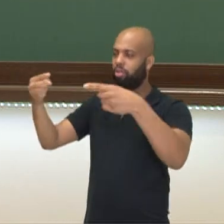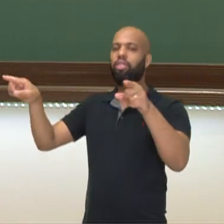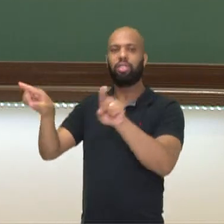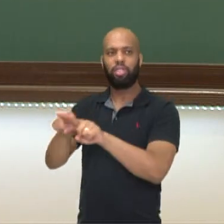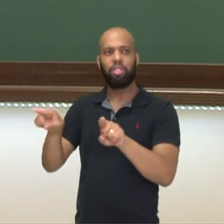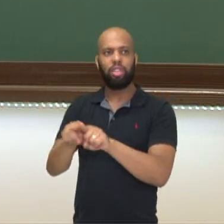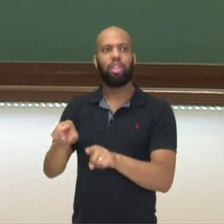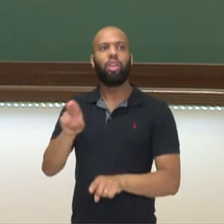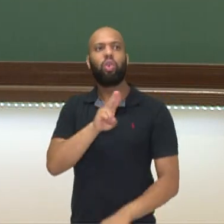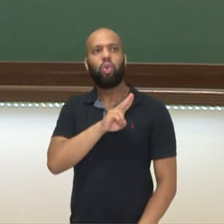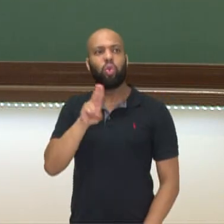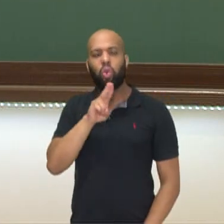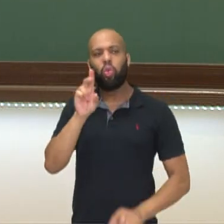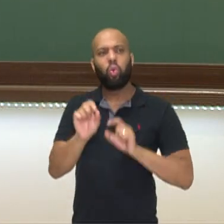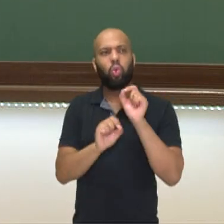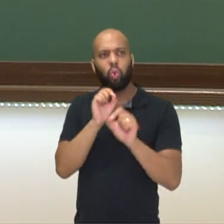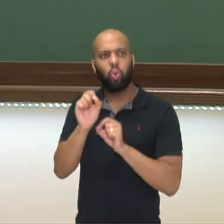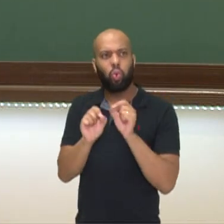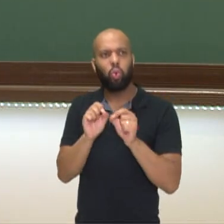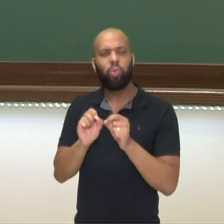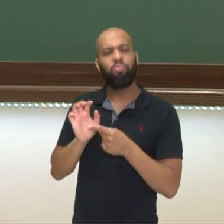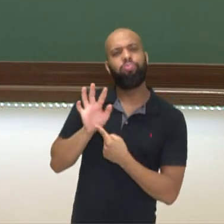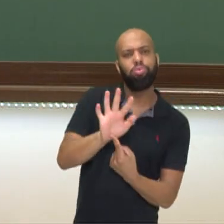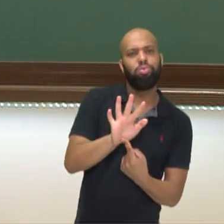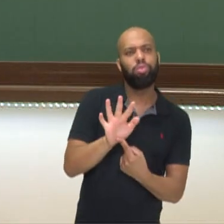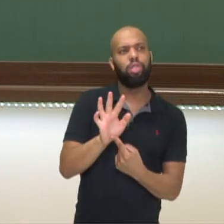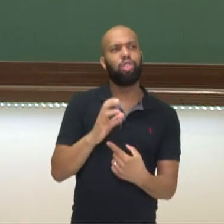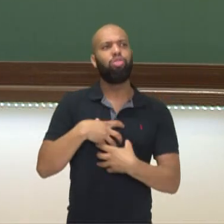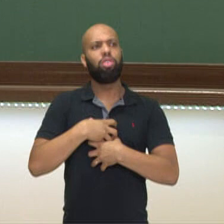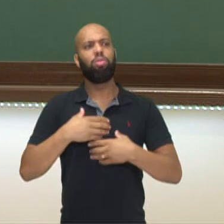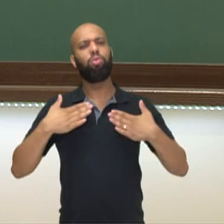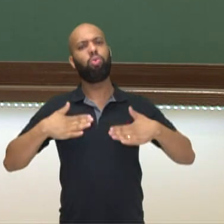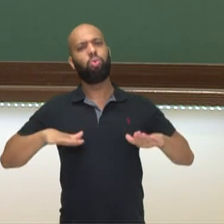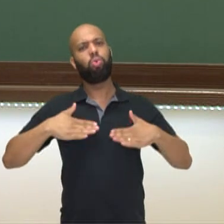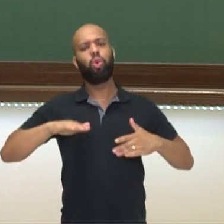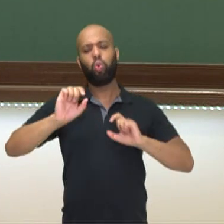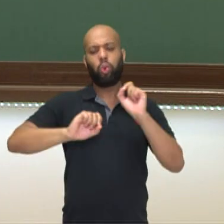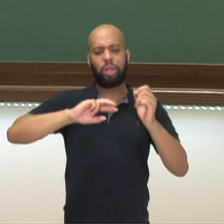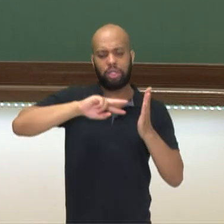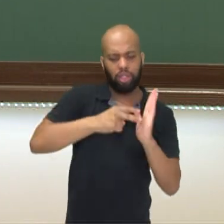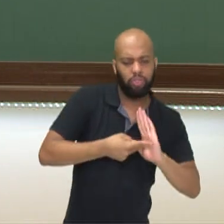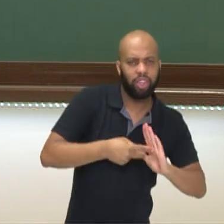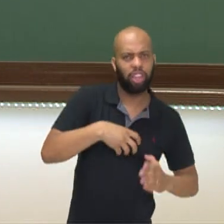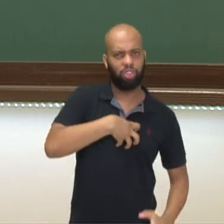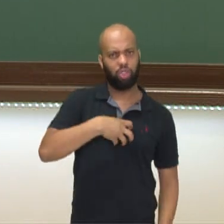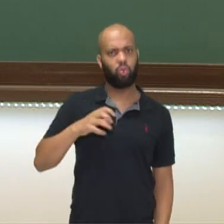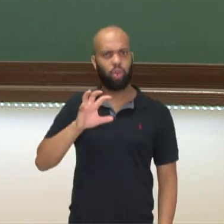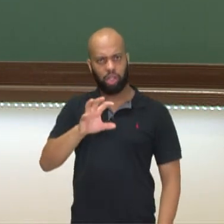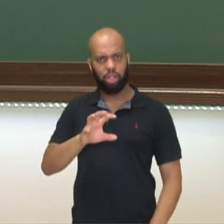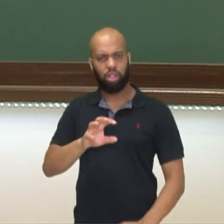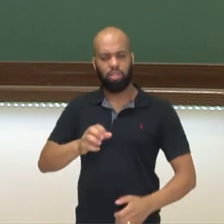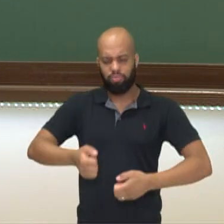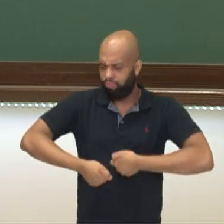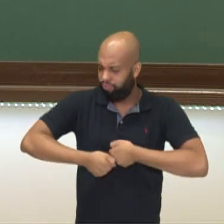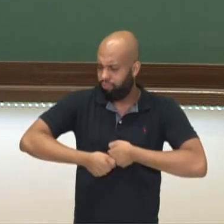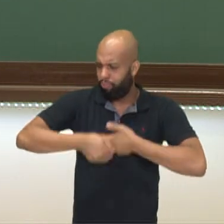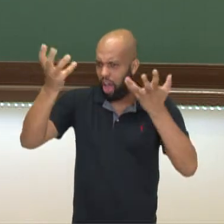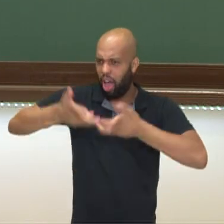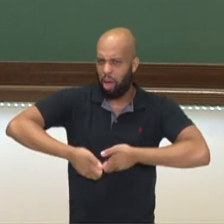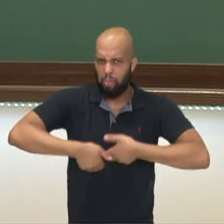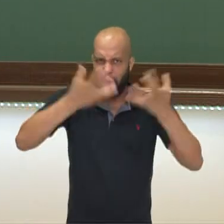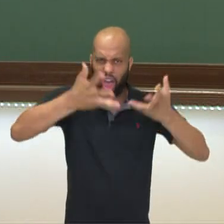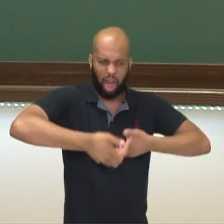o nome é muito... Ele define com tranquilidade o que era o espírito da coisa. É expressar